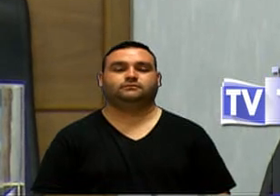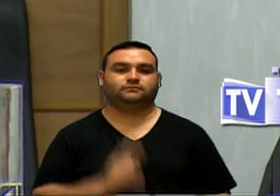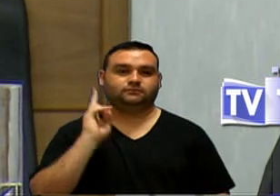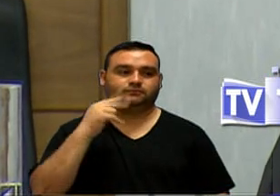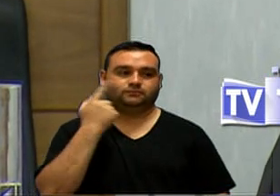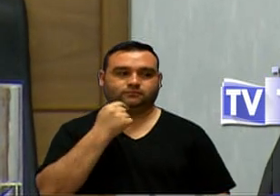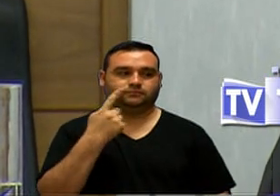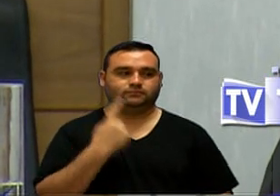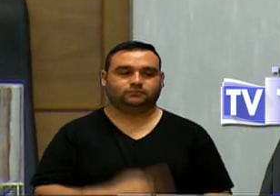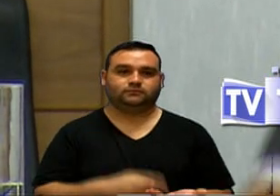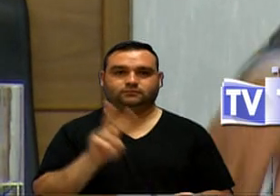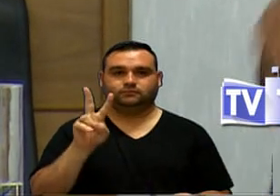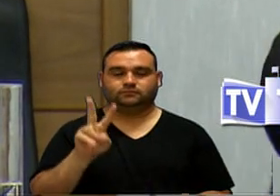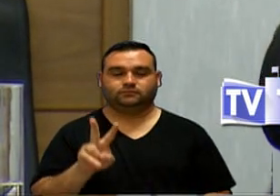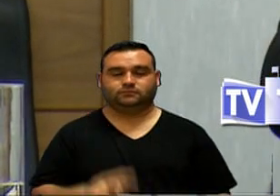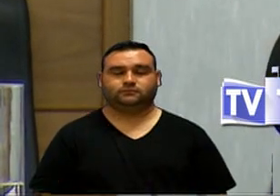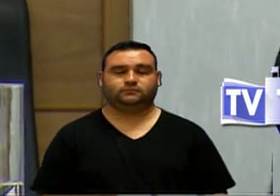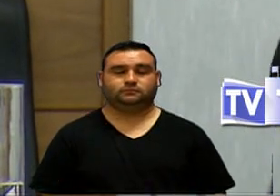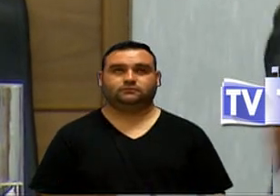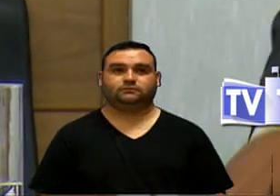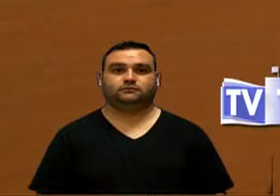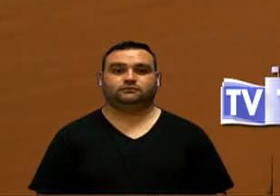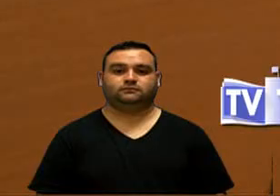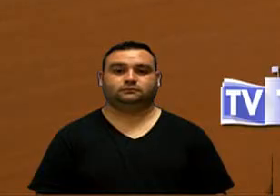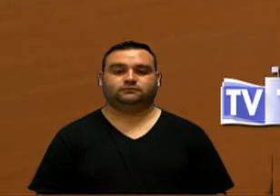Vereador Vitão do Cachorrão, o voto.